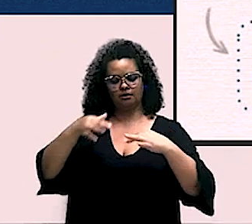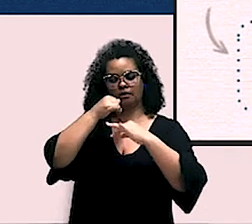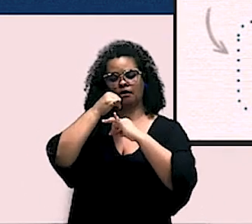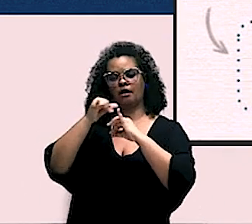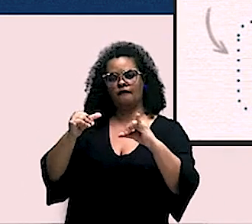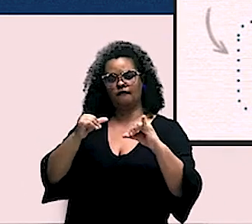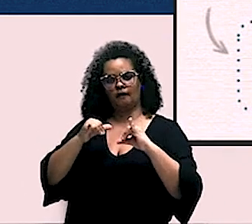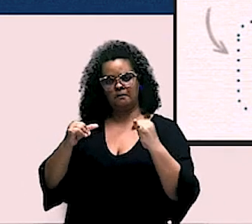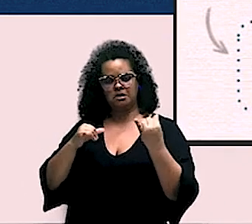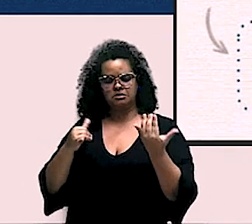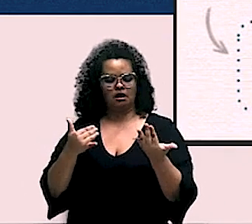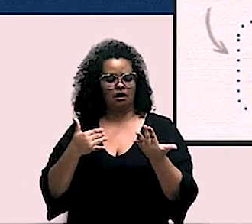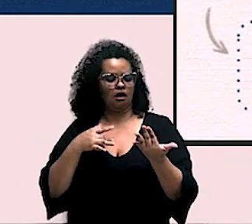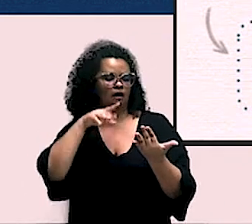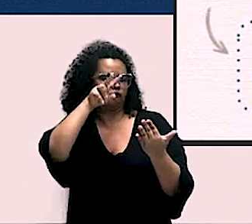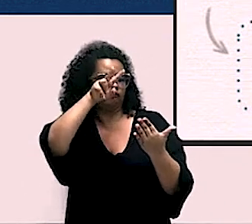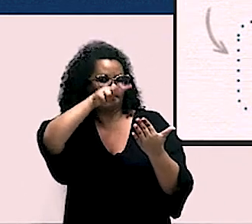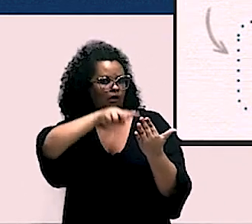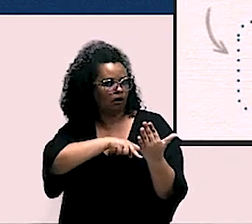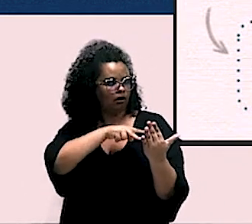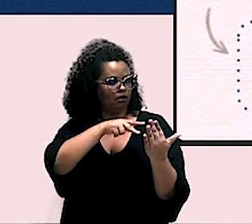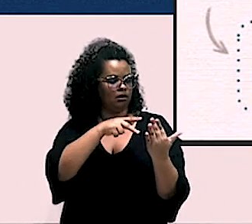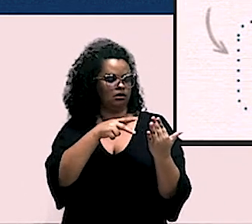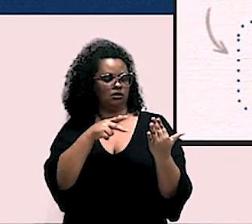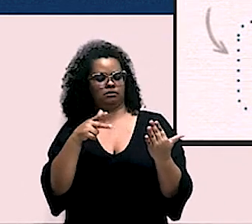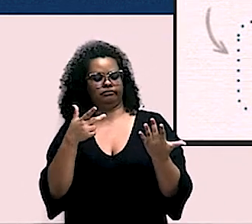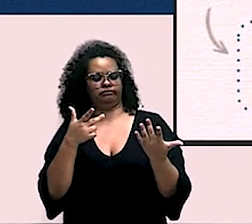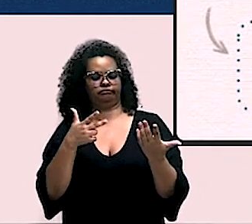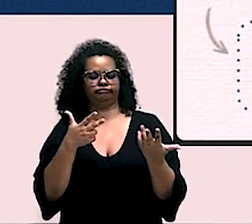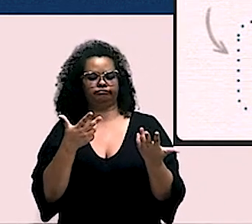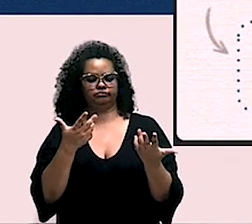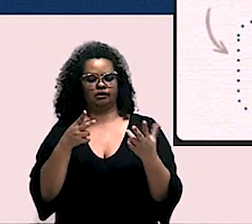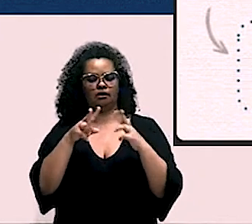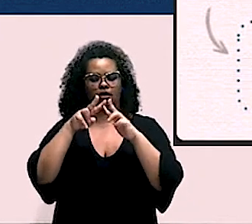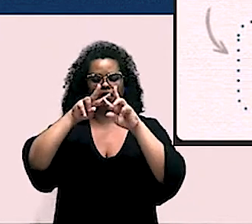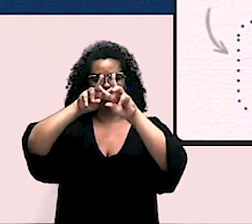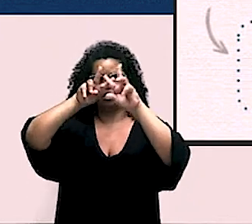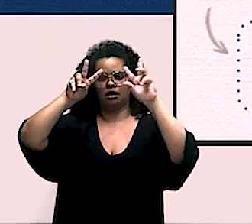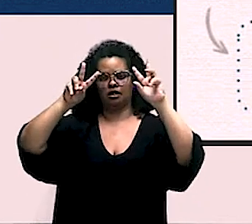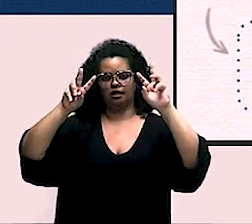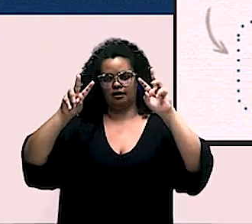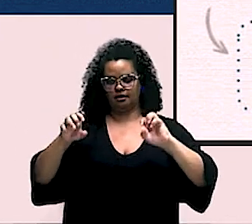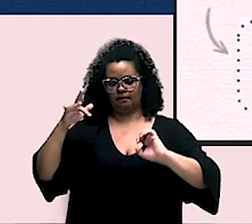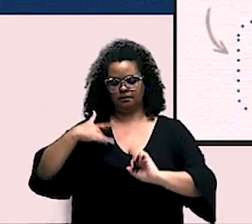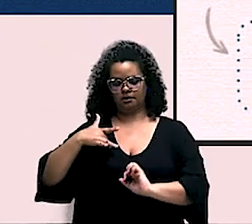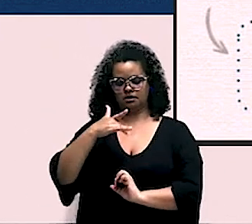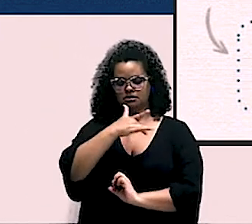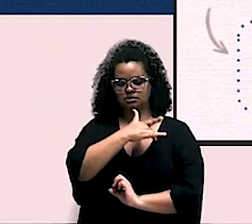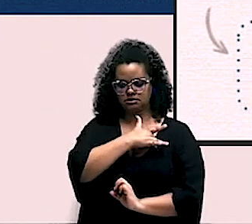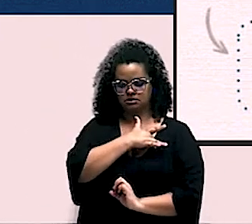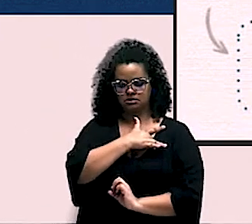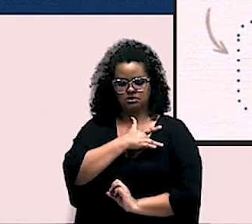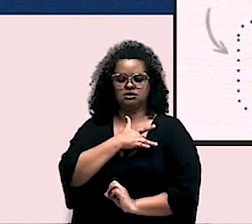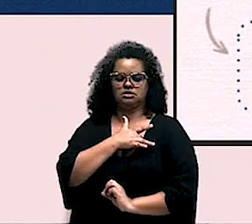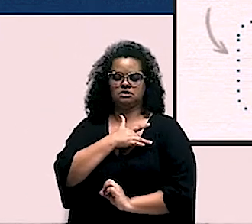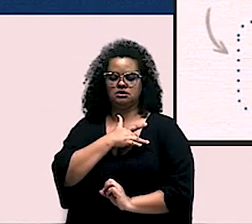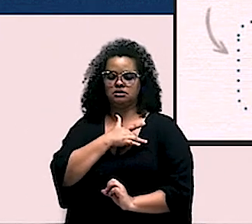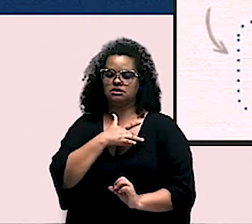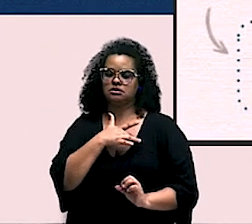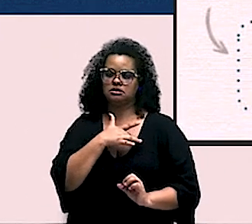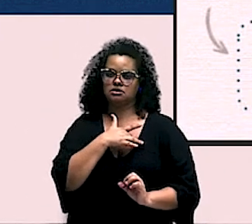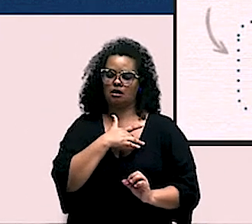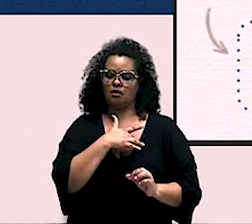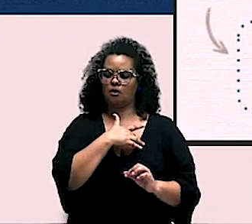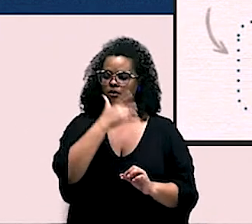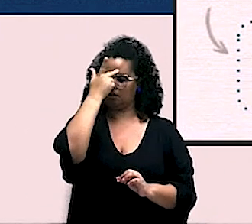né, afixados sobre saúde sexual e reprodutiva, né, materiais educativos, orientativos. 22